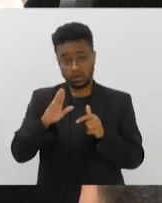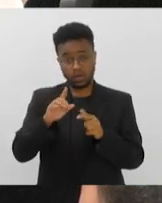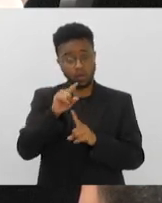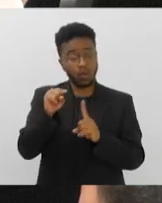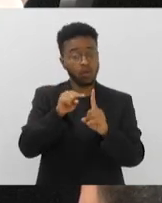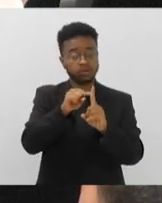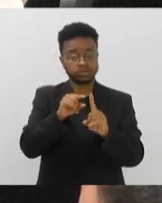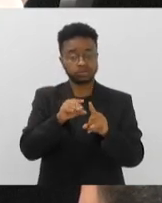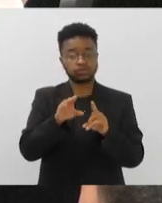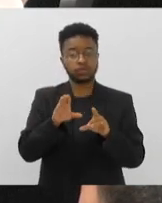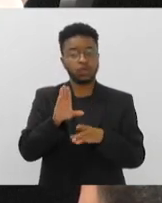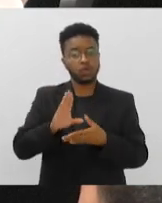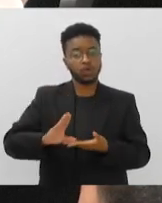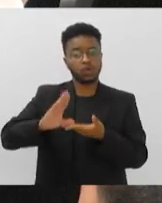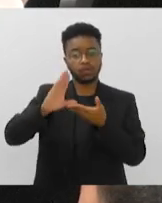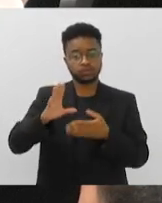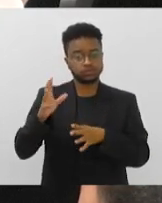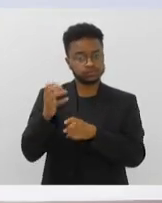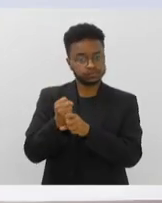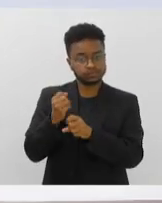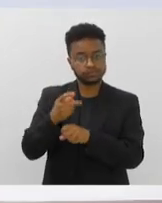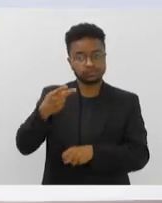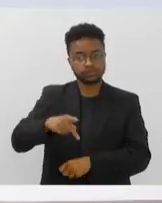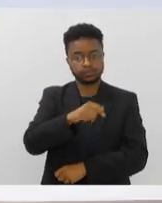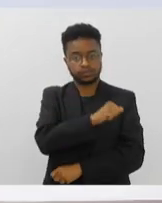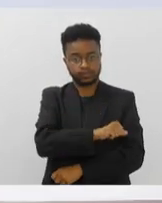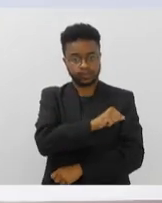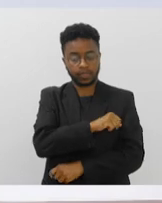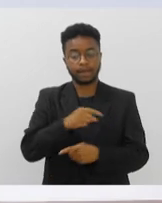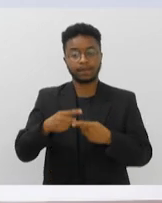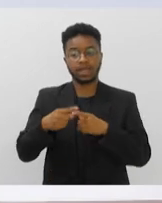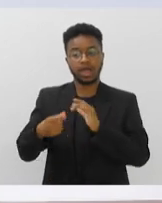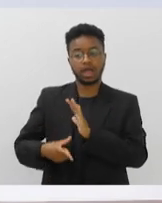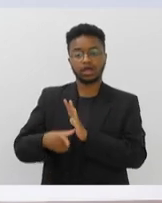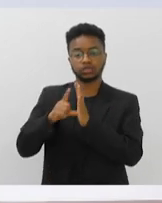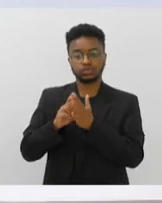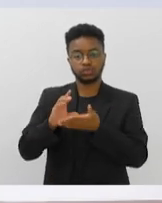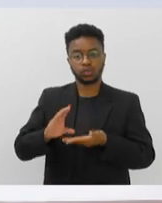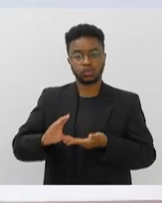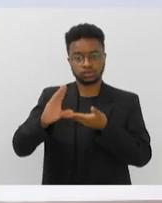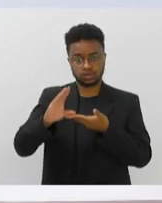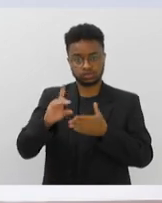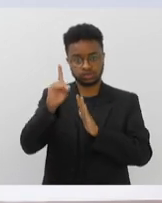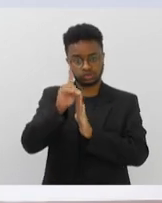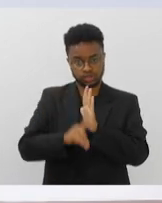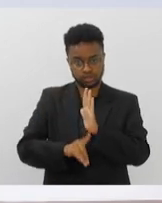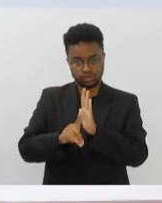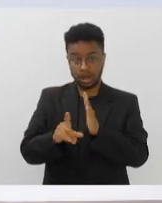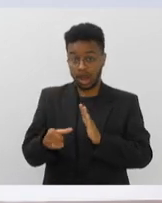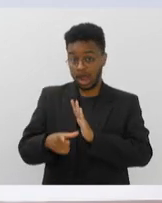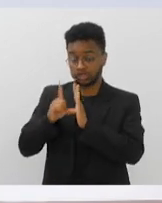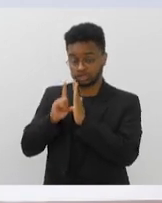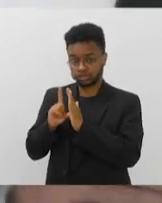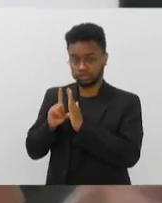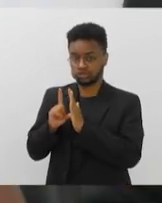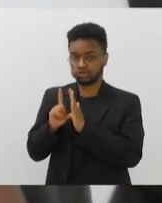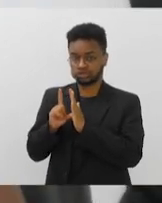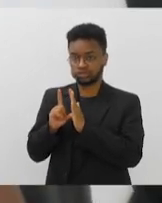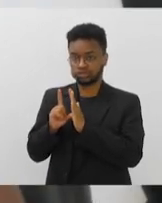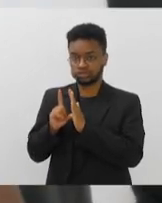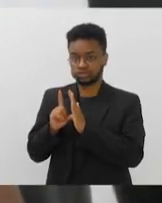estado de Rio de Janeiro que antes antes do Conselho de direito isso é importante frisar antes do Conselho de direito